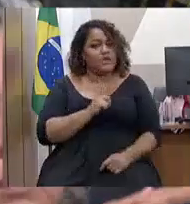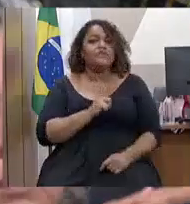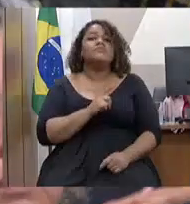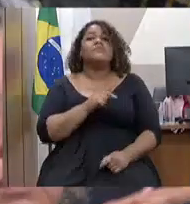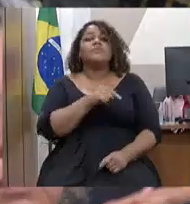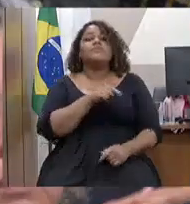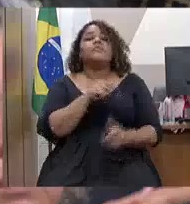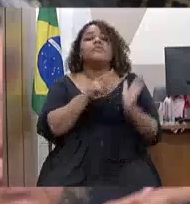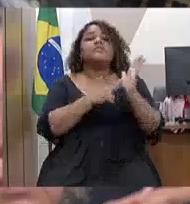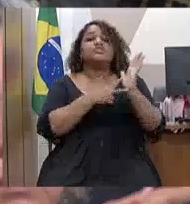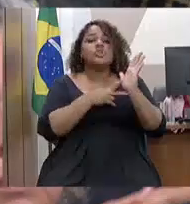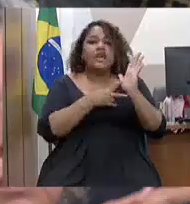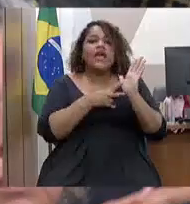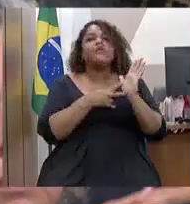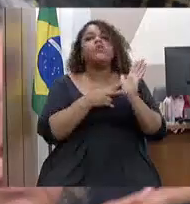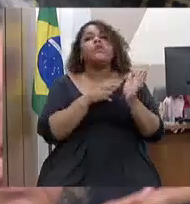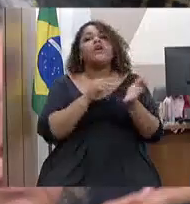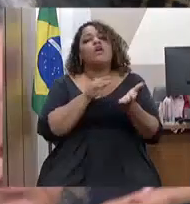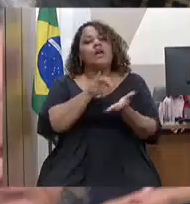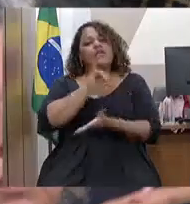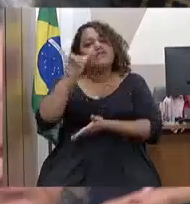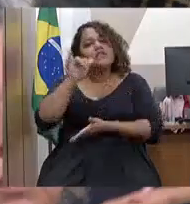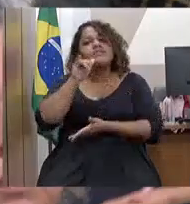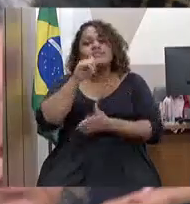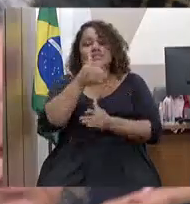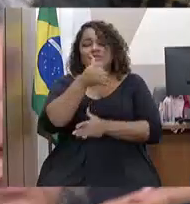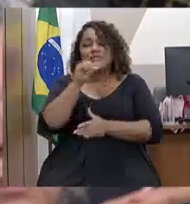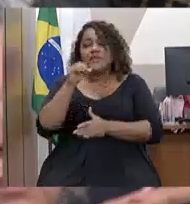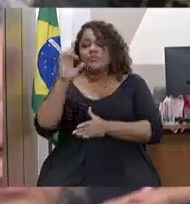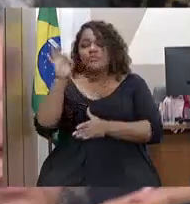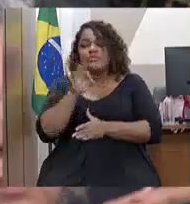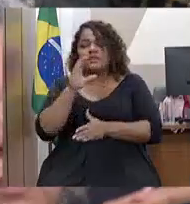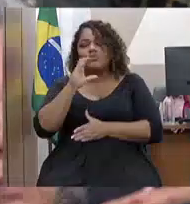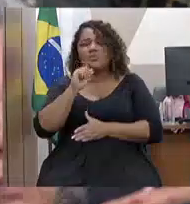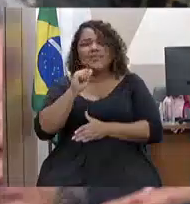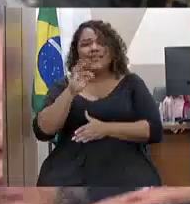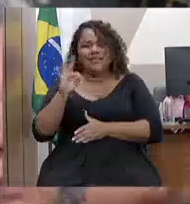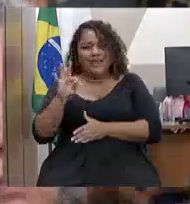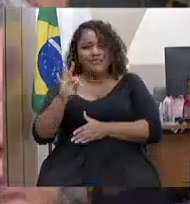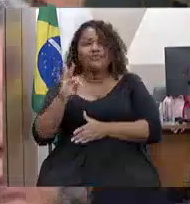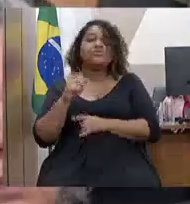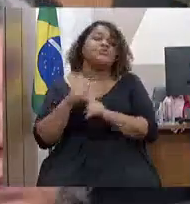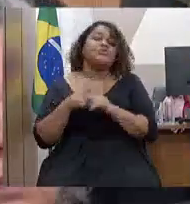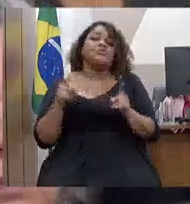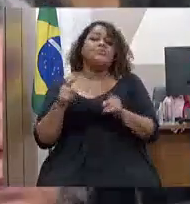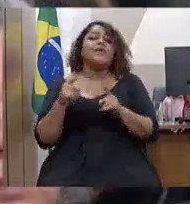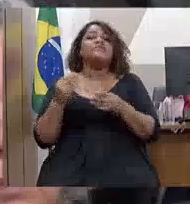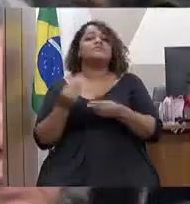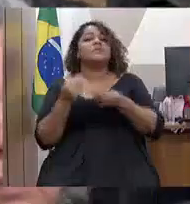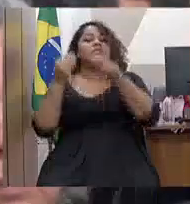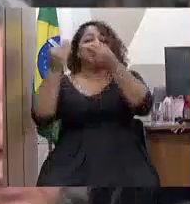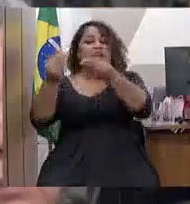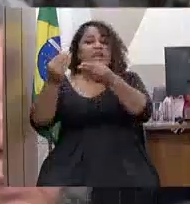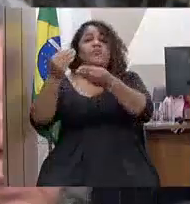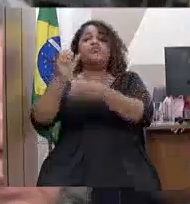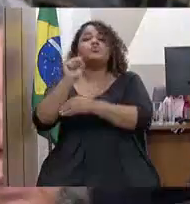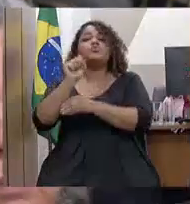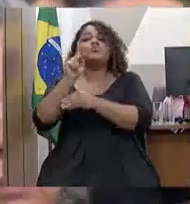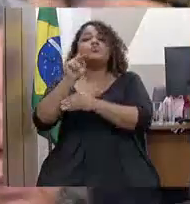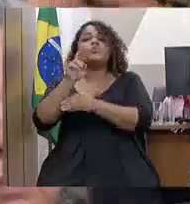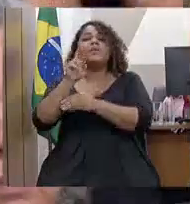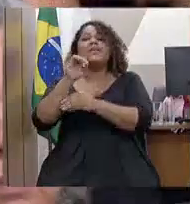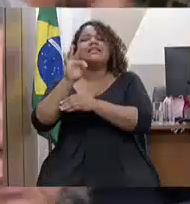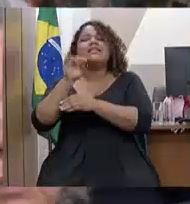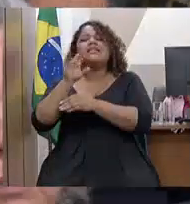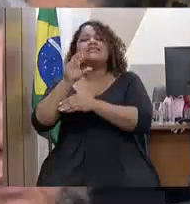Cates né mas a gente tem hoje um problema nós levamos para o superintendência do INSS uma